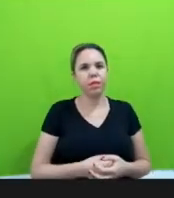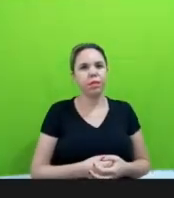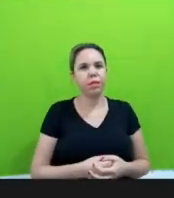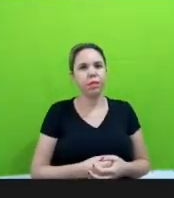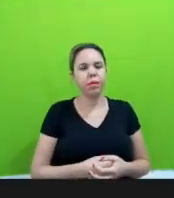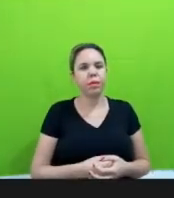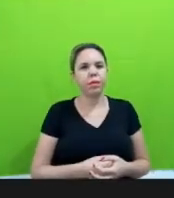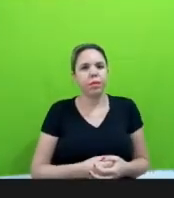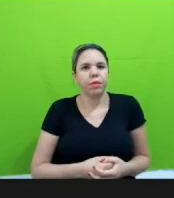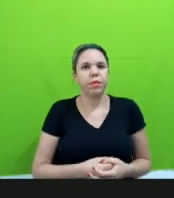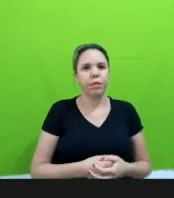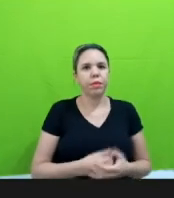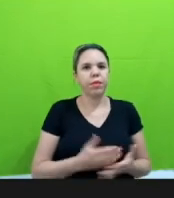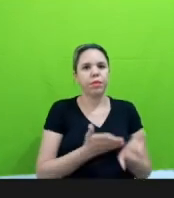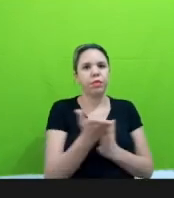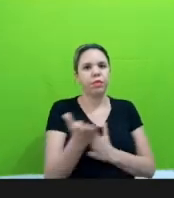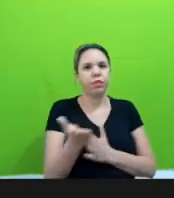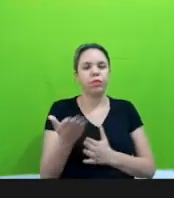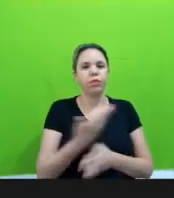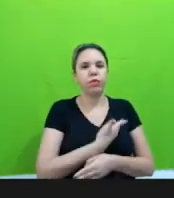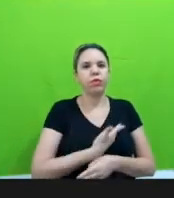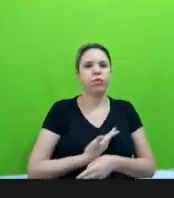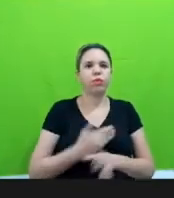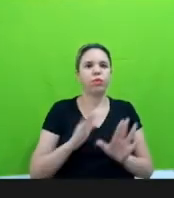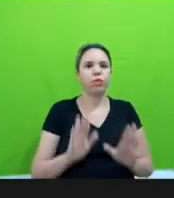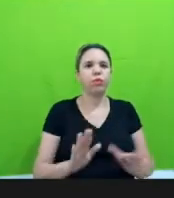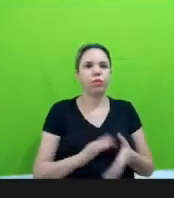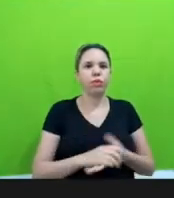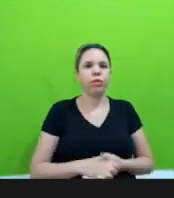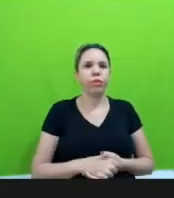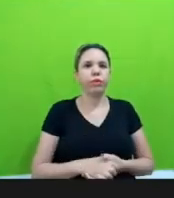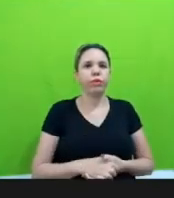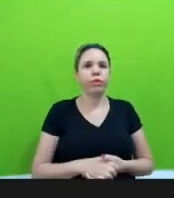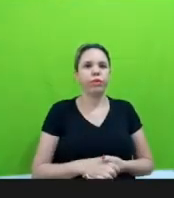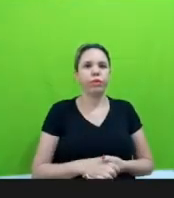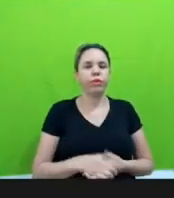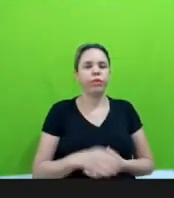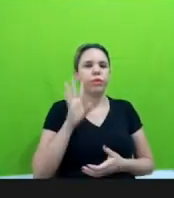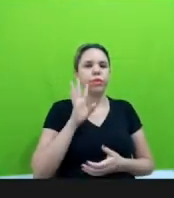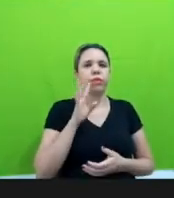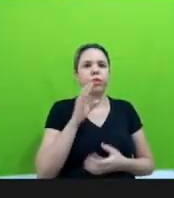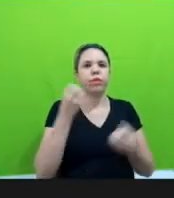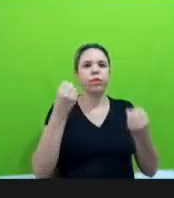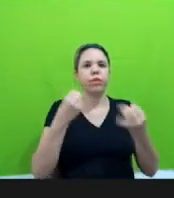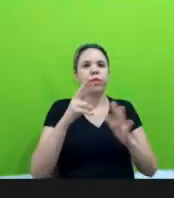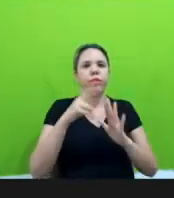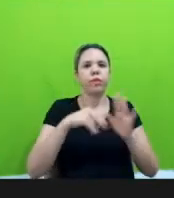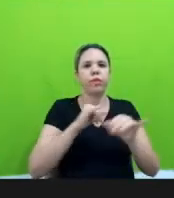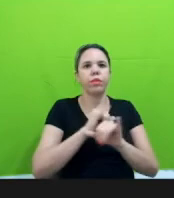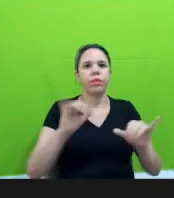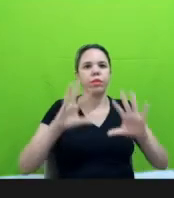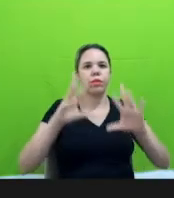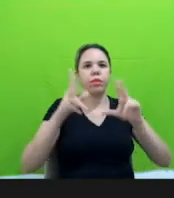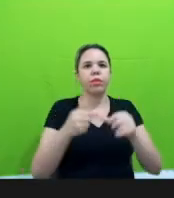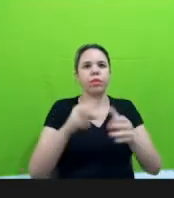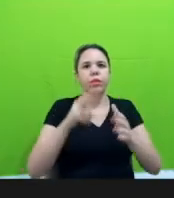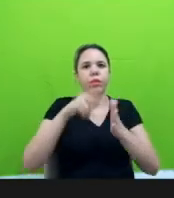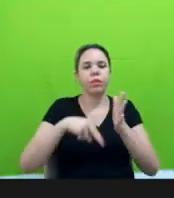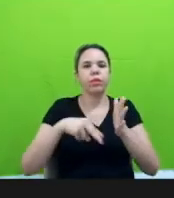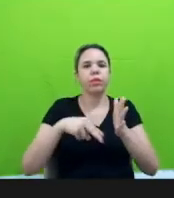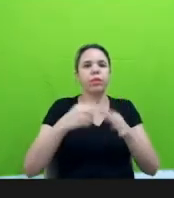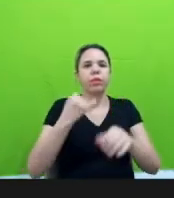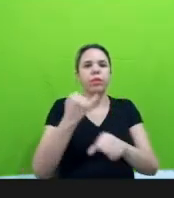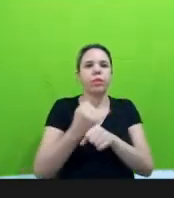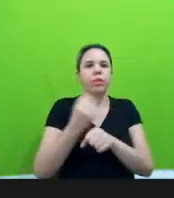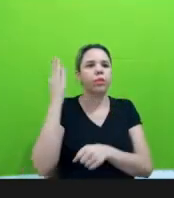saindo um pouco dessa questão da União. Não, só porque é legal falar do relatório, divulgar, para todo mundo dar uma olhada lá no site, fiquem sabendo,